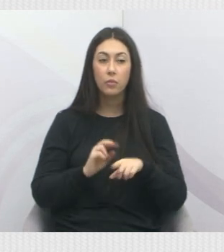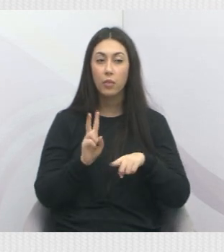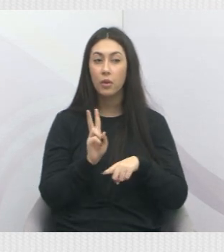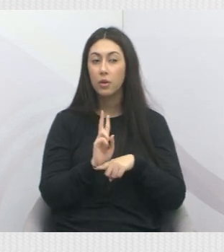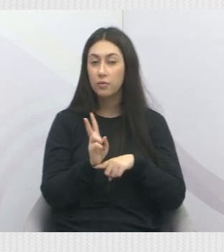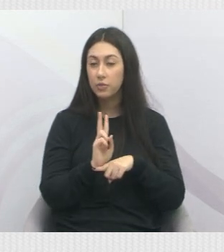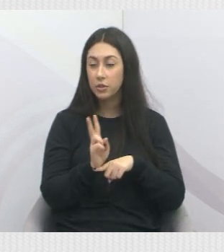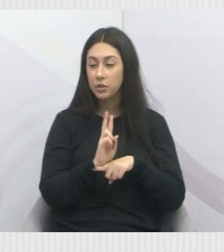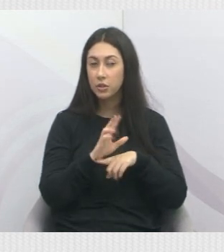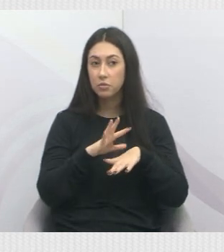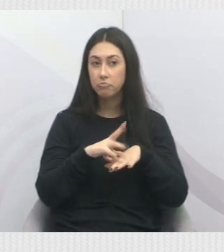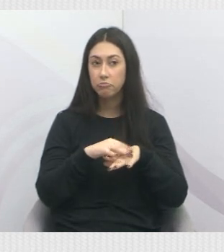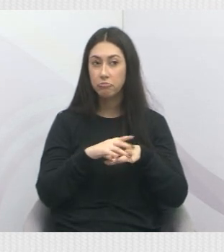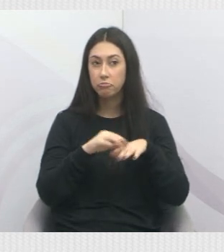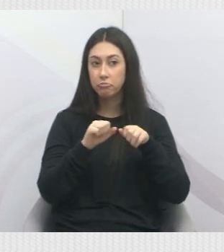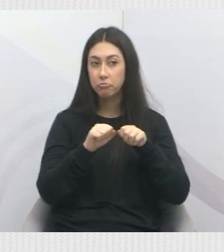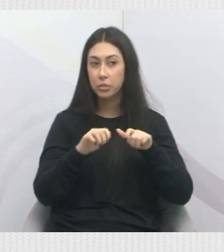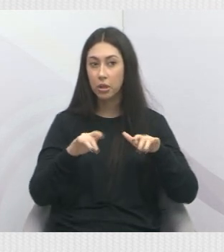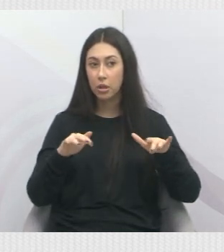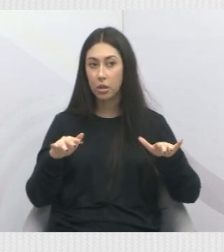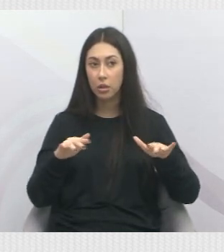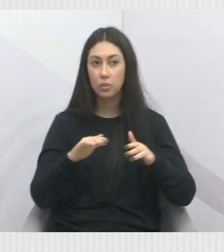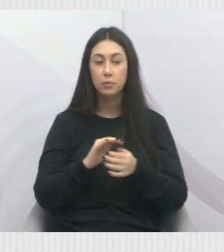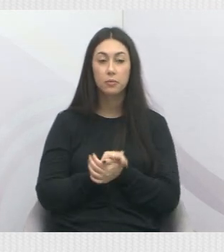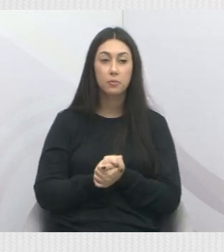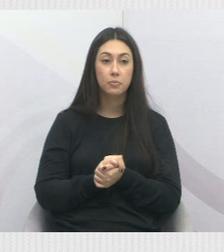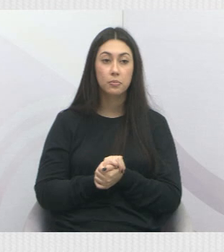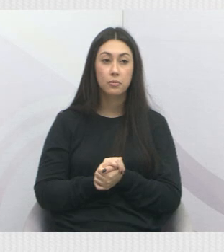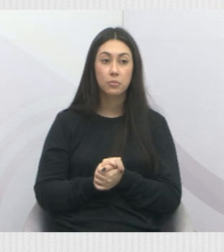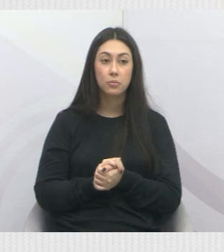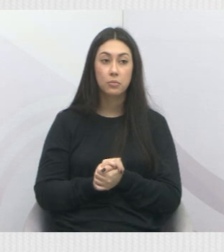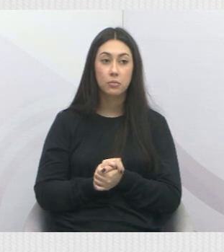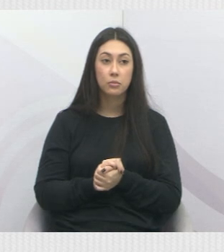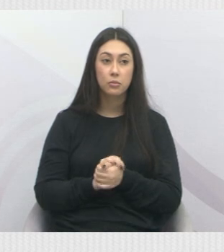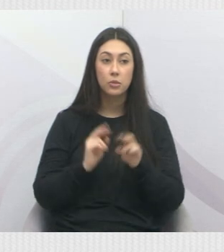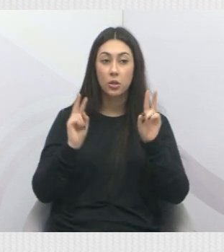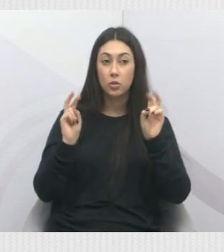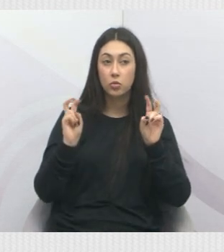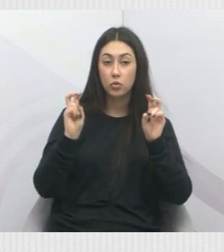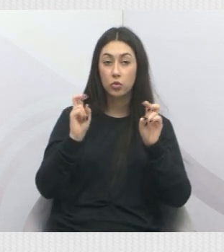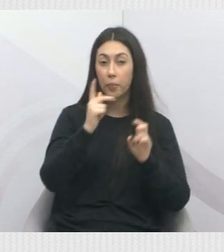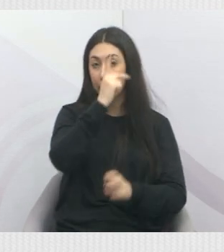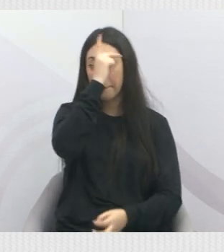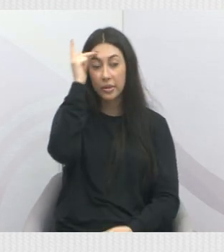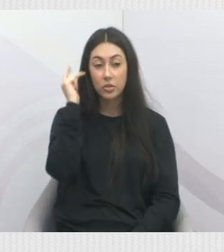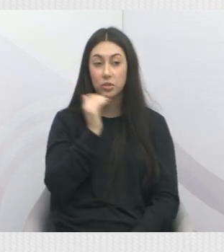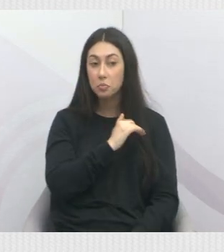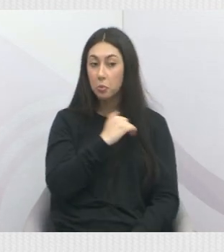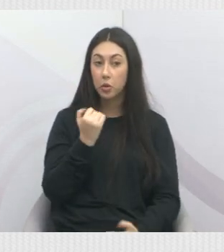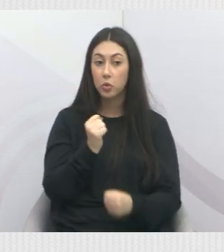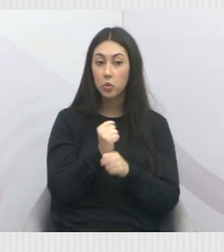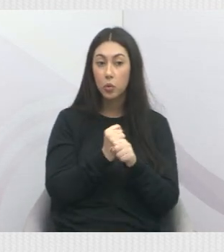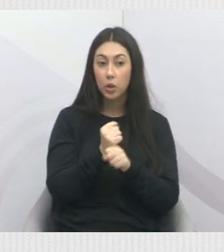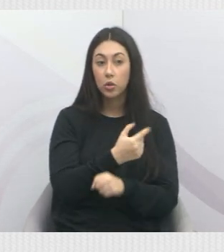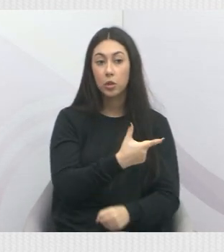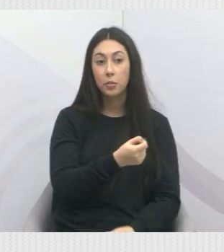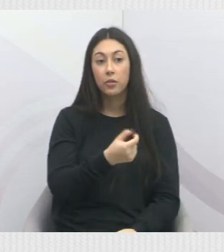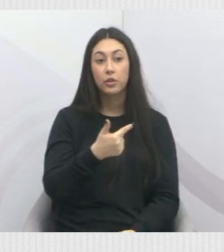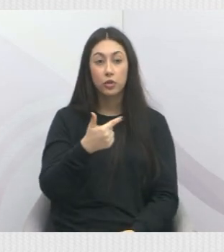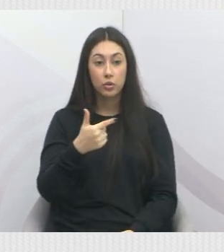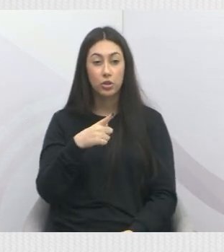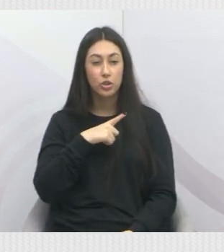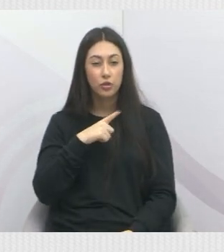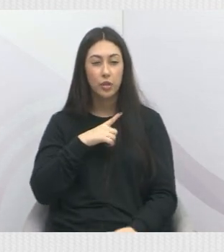Vigilância ainda na vigilância epidemiológica. Em relação aos óbitos, tivemos em 2022 um total de